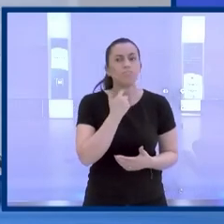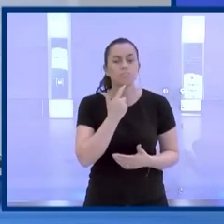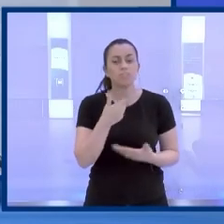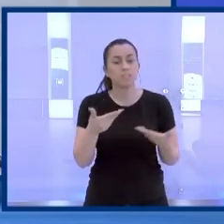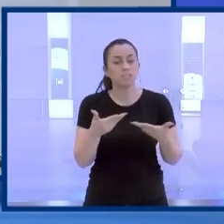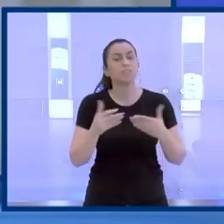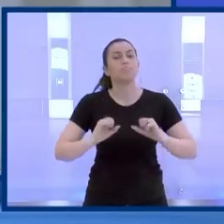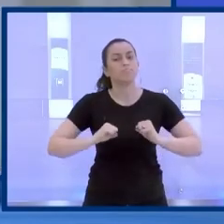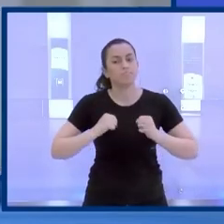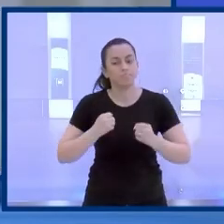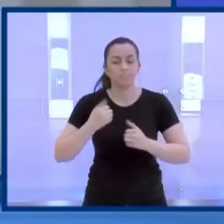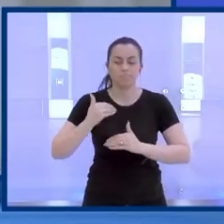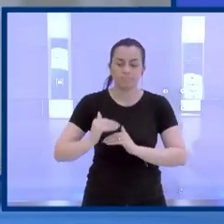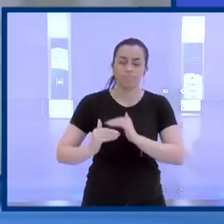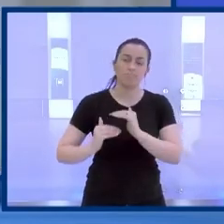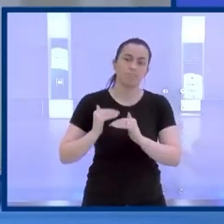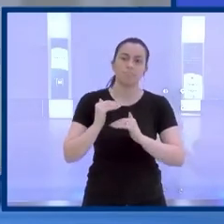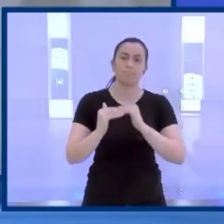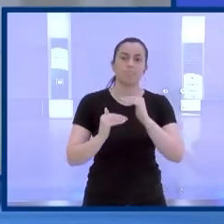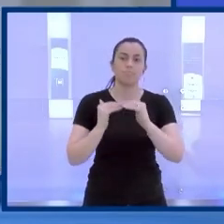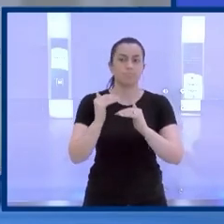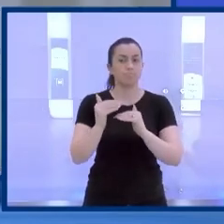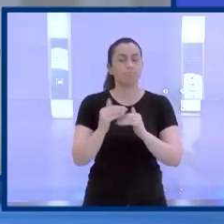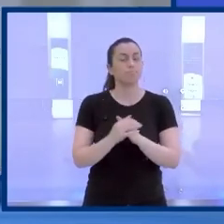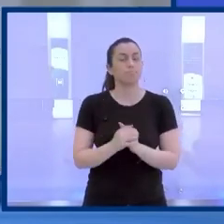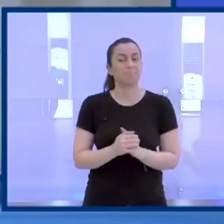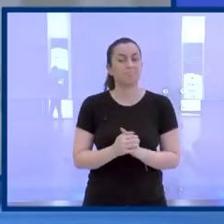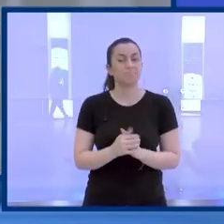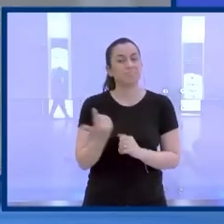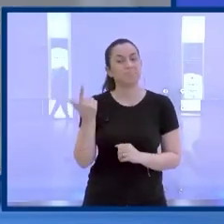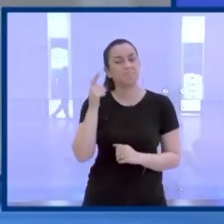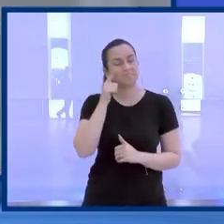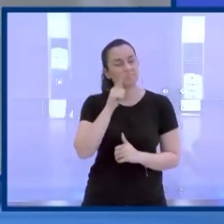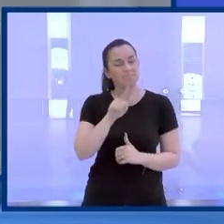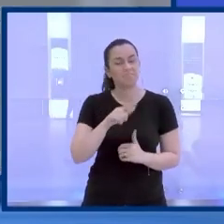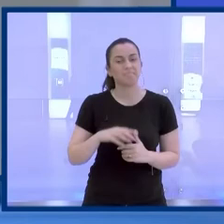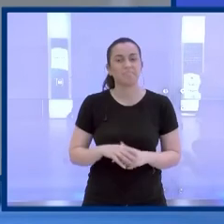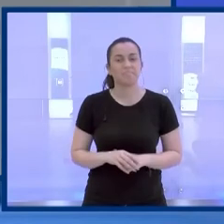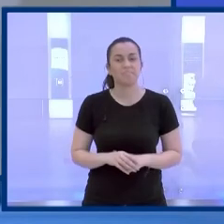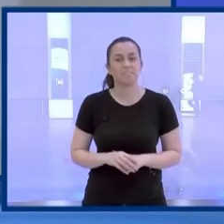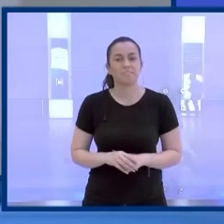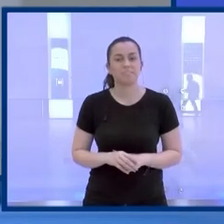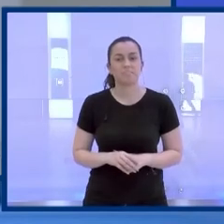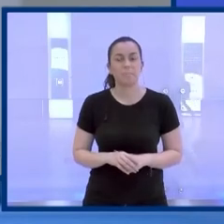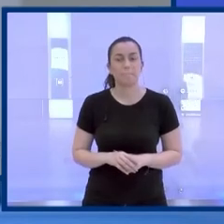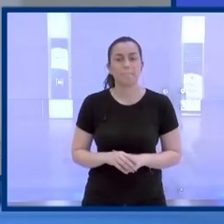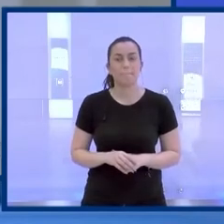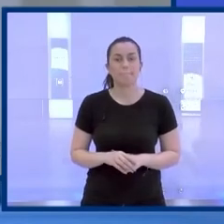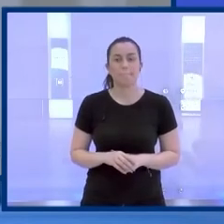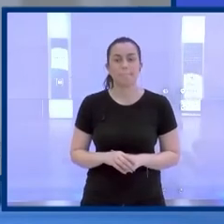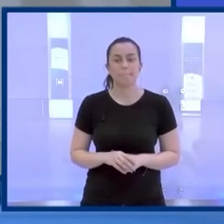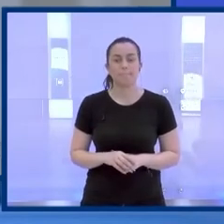mas que nos tempos atuais não justifica a operação de empresas nesses setores